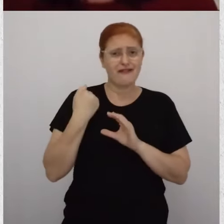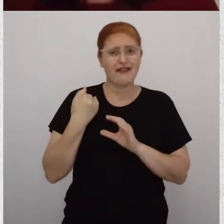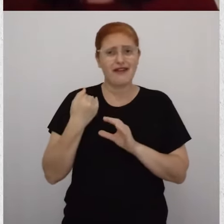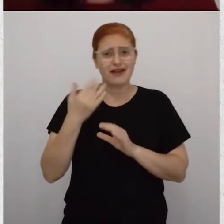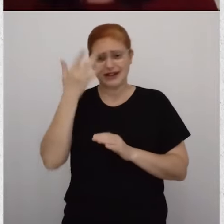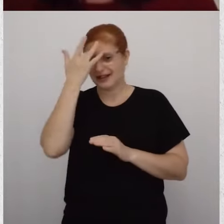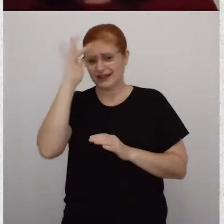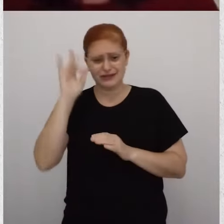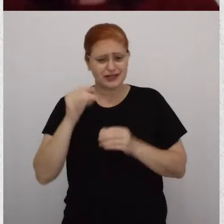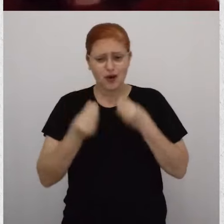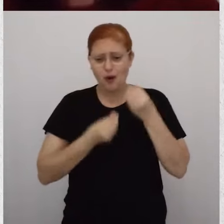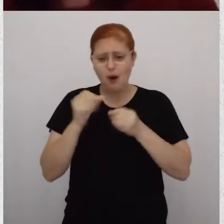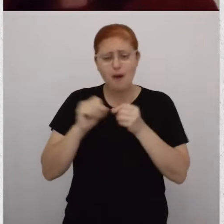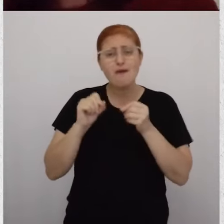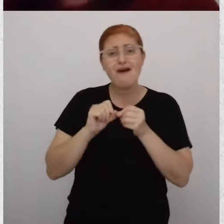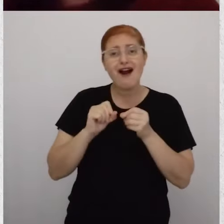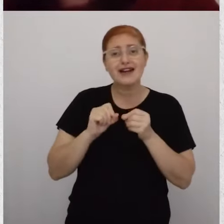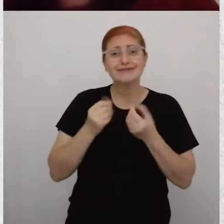sabendo chegar.